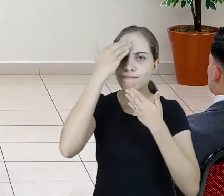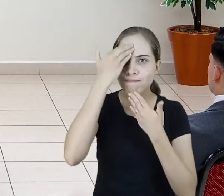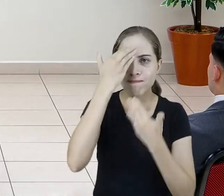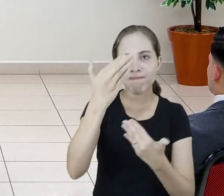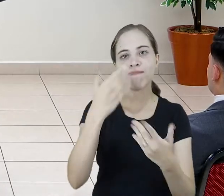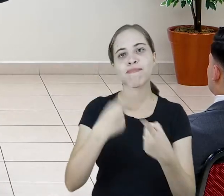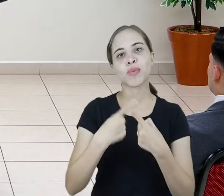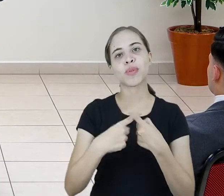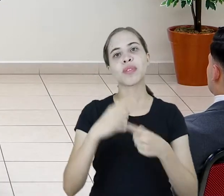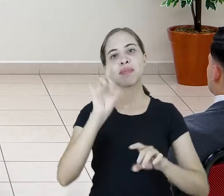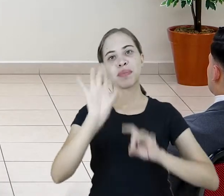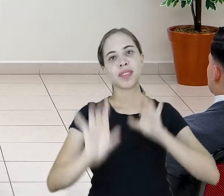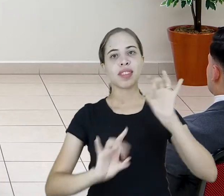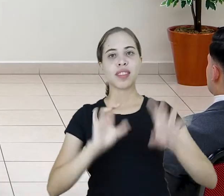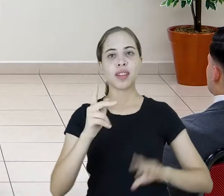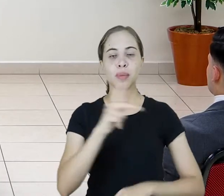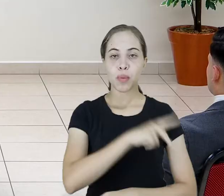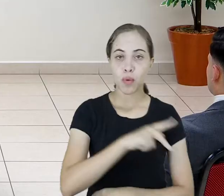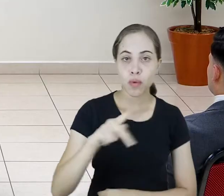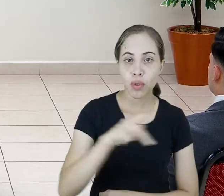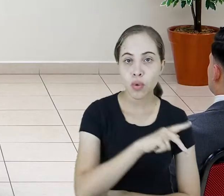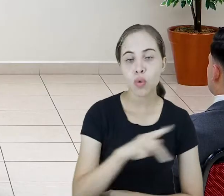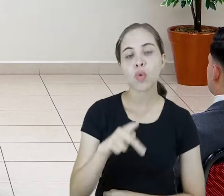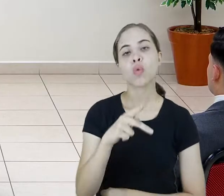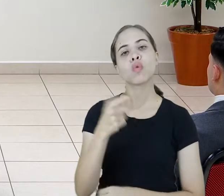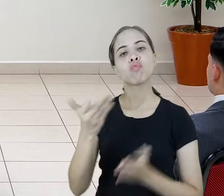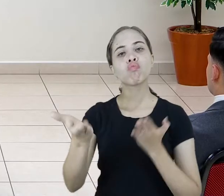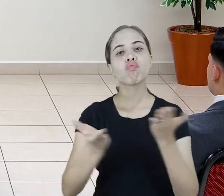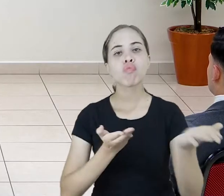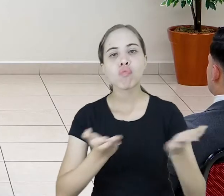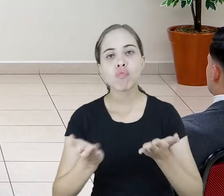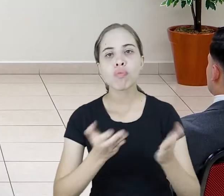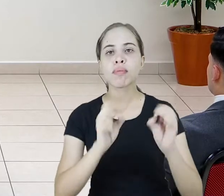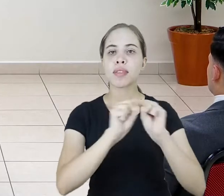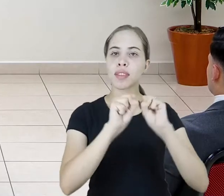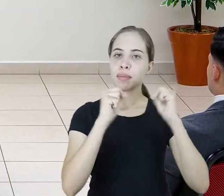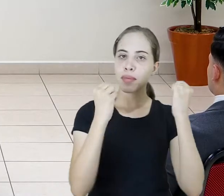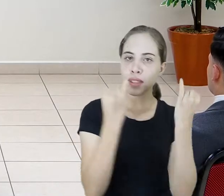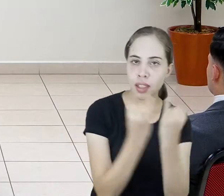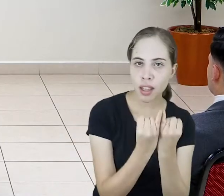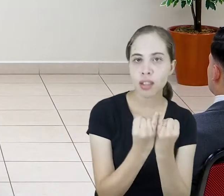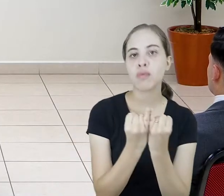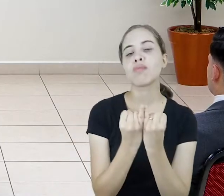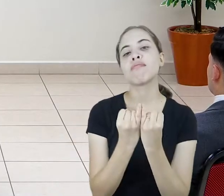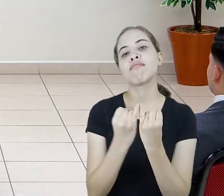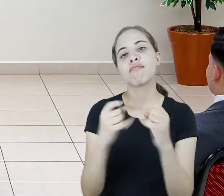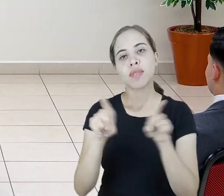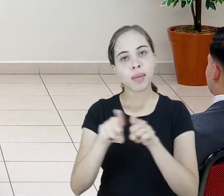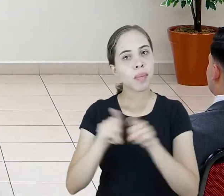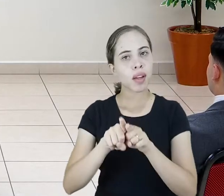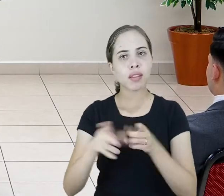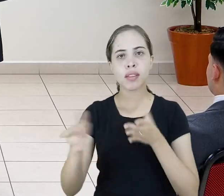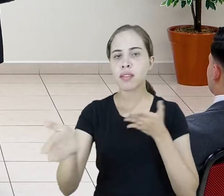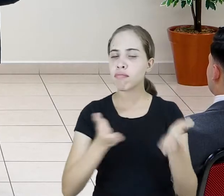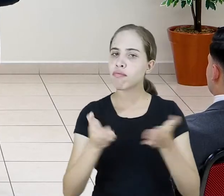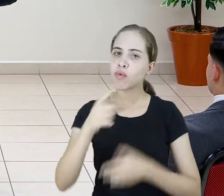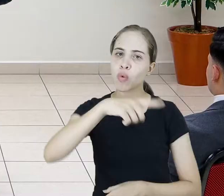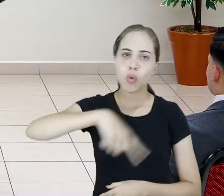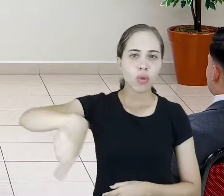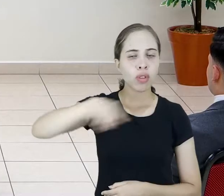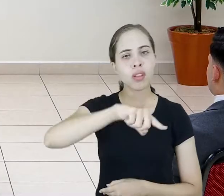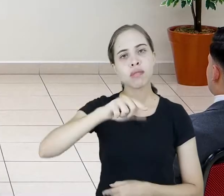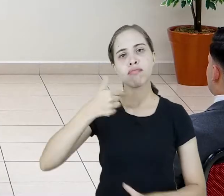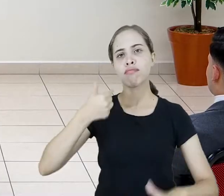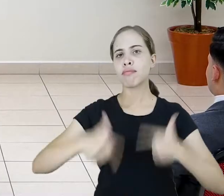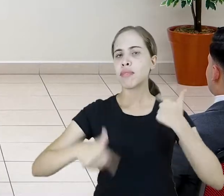agradecimento especial aos professores que serviram no seminário, instituto e que servem. Vocês, de fato, fazem